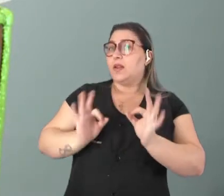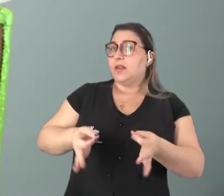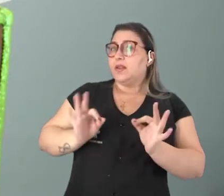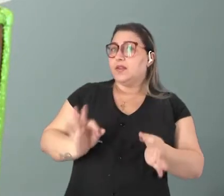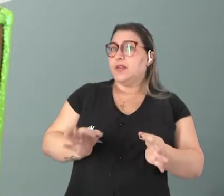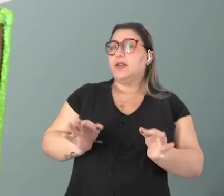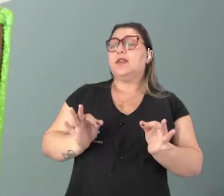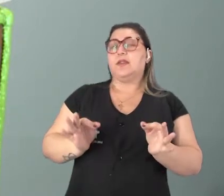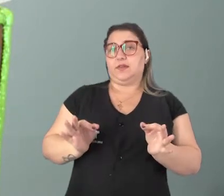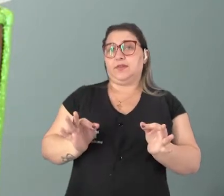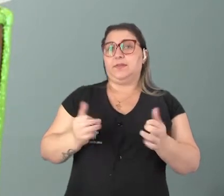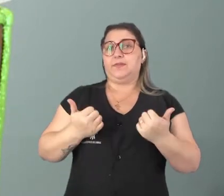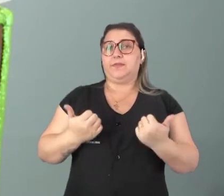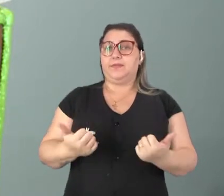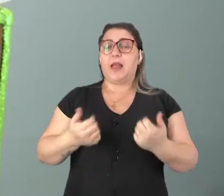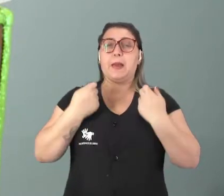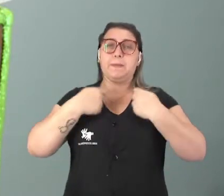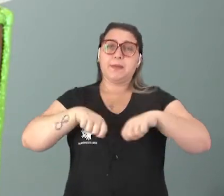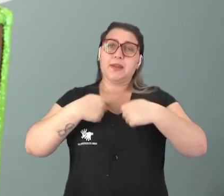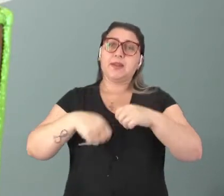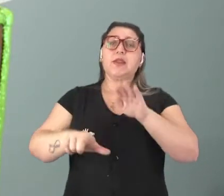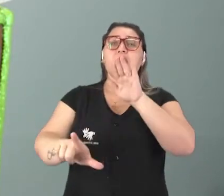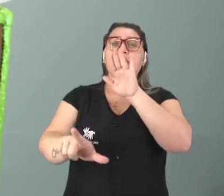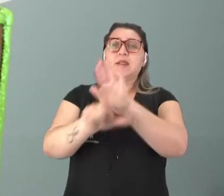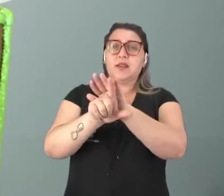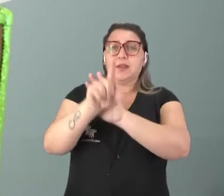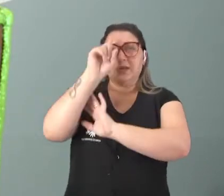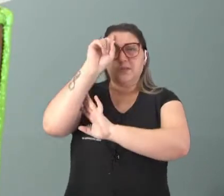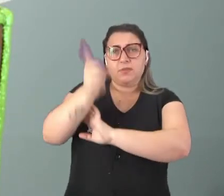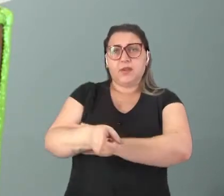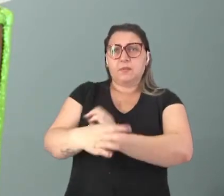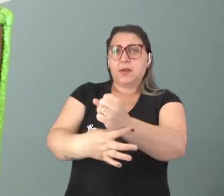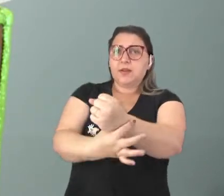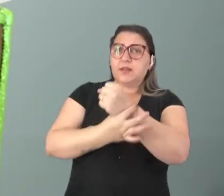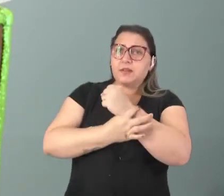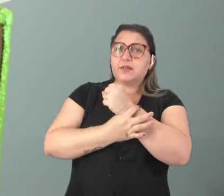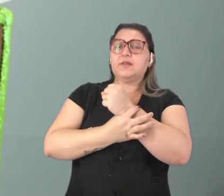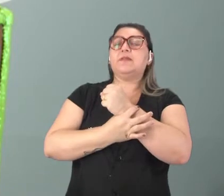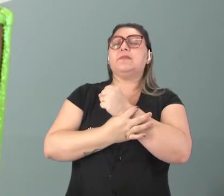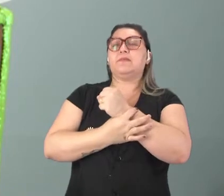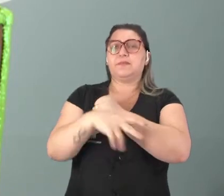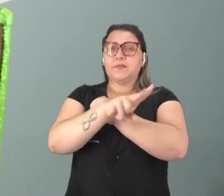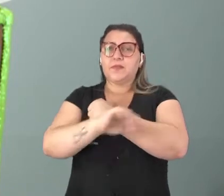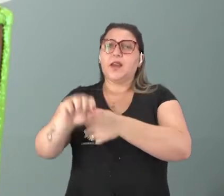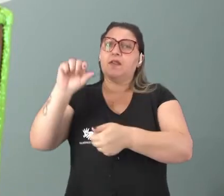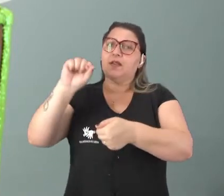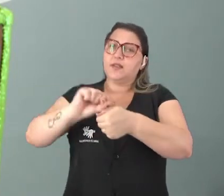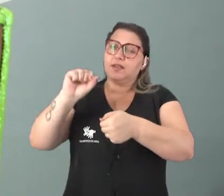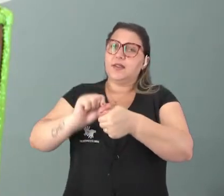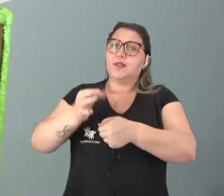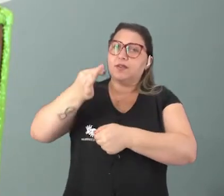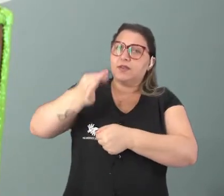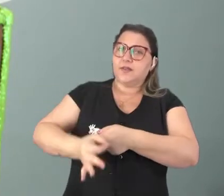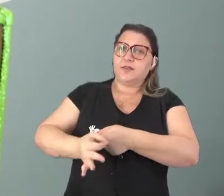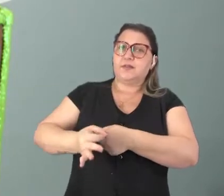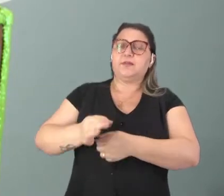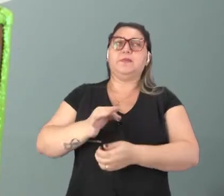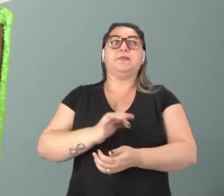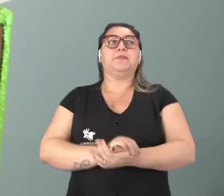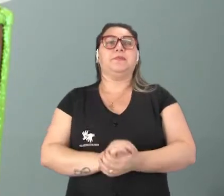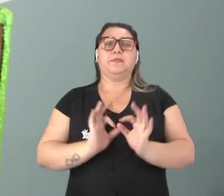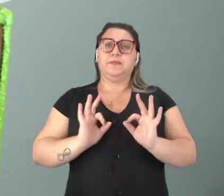que é coerente ele fazer. Então, precisa de leis para garantir que ele vá realmente fazer o que é